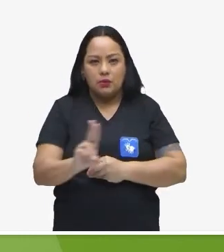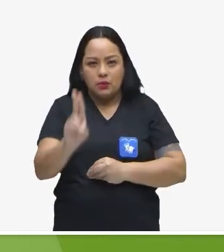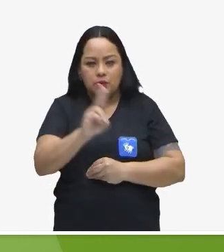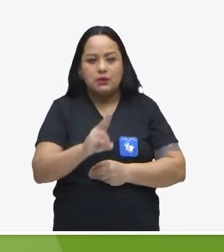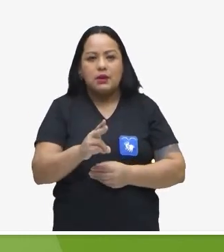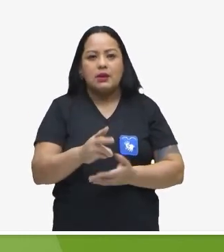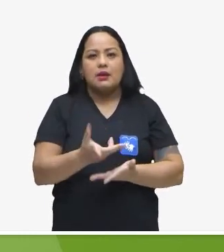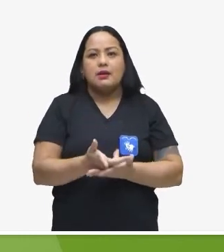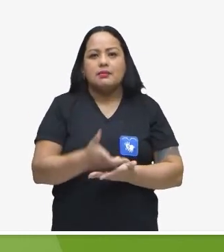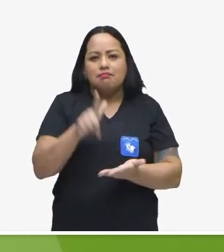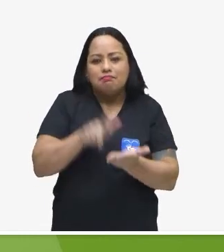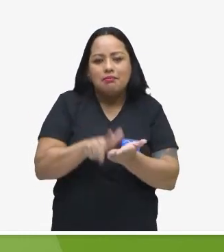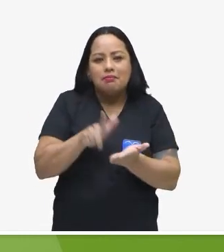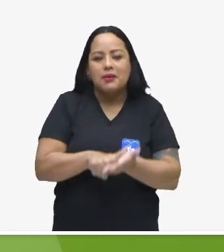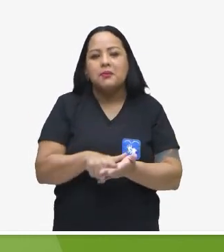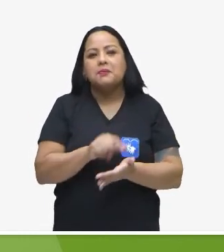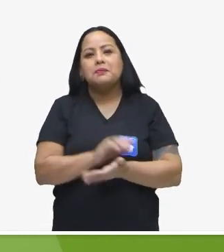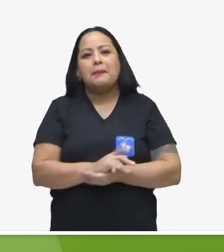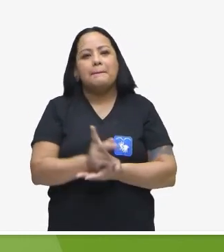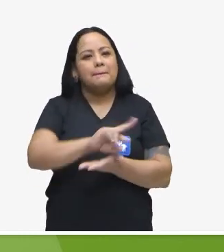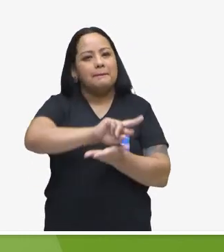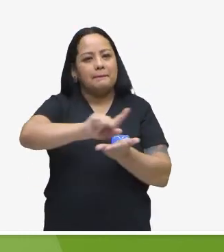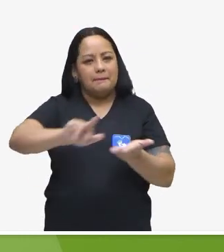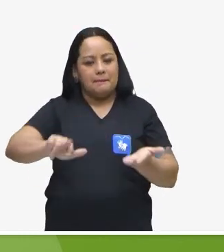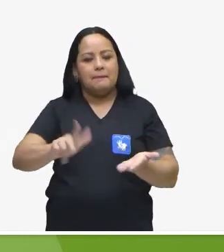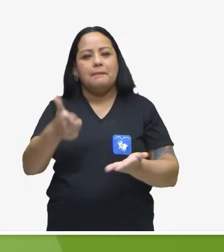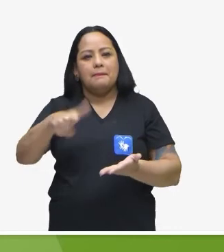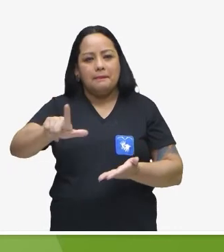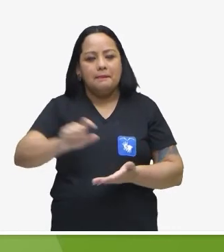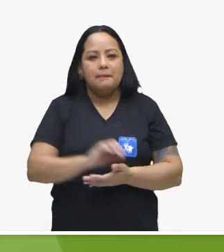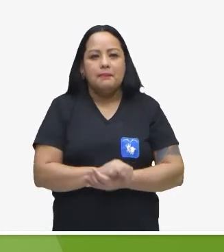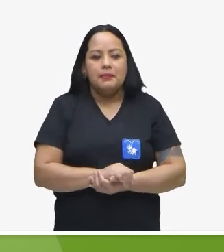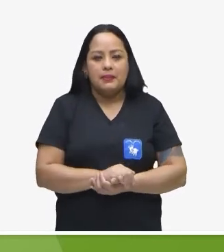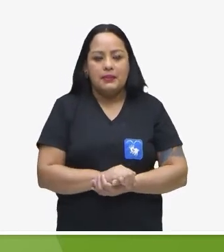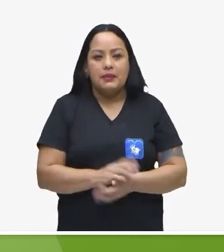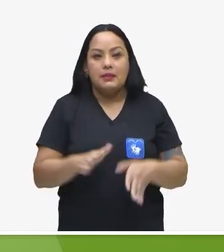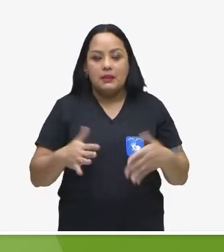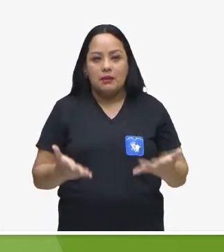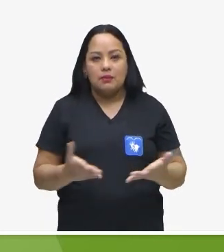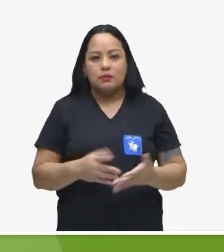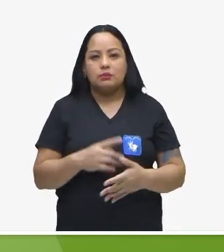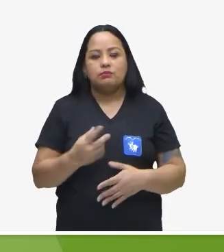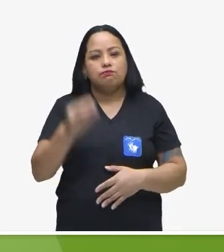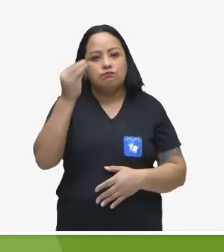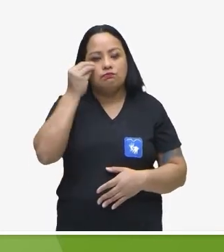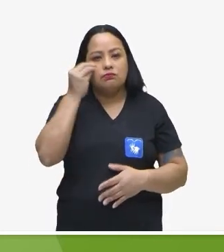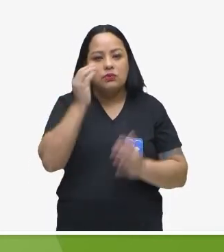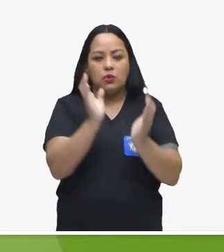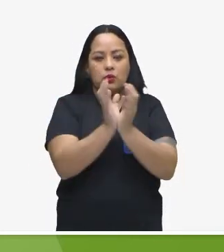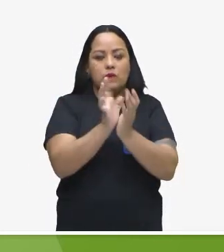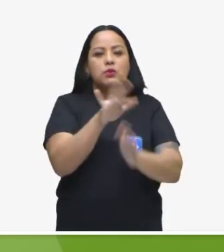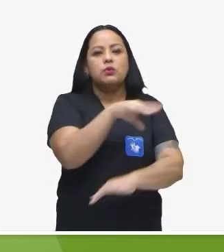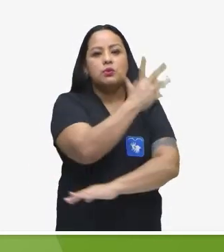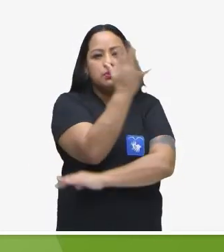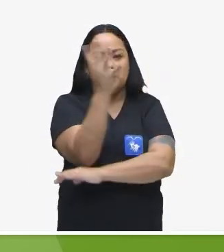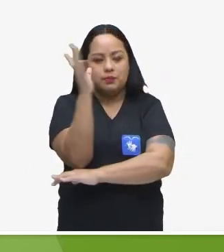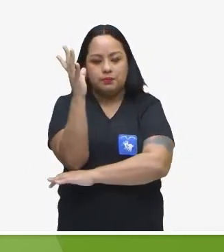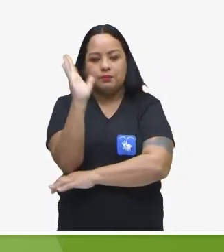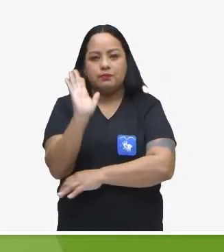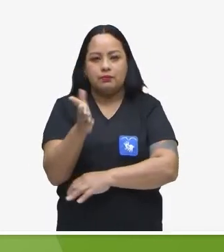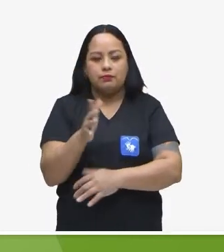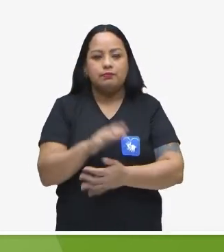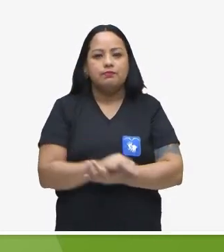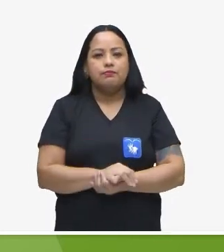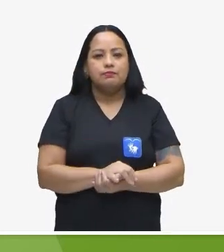fabricação de papel, entre outras coisas, tá bom? Então, temos aí o reino das plantas. E